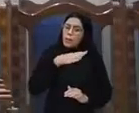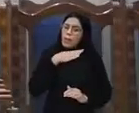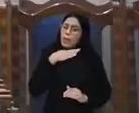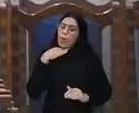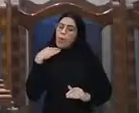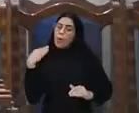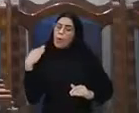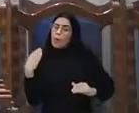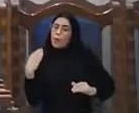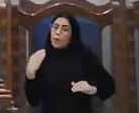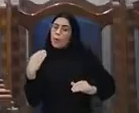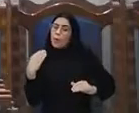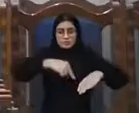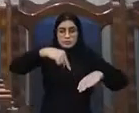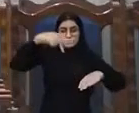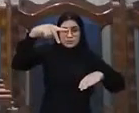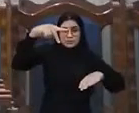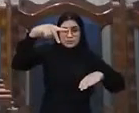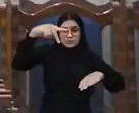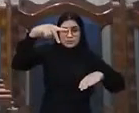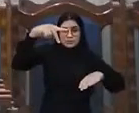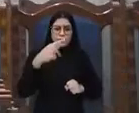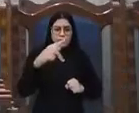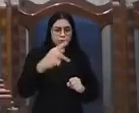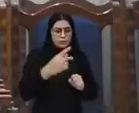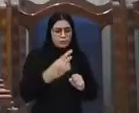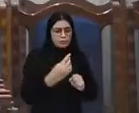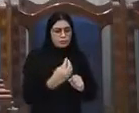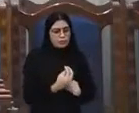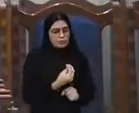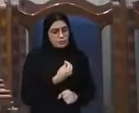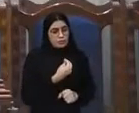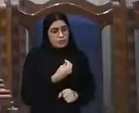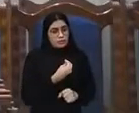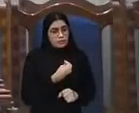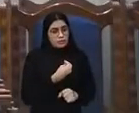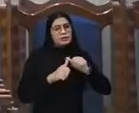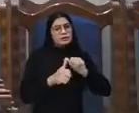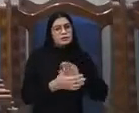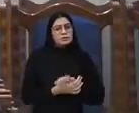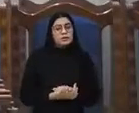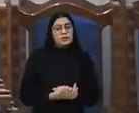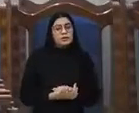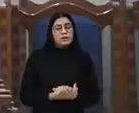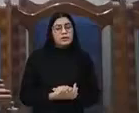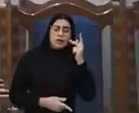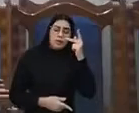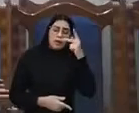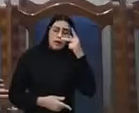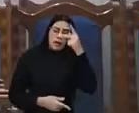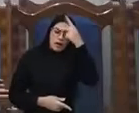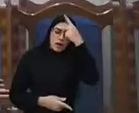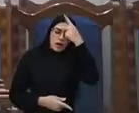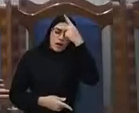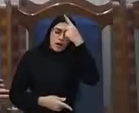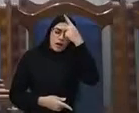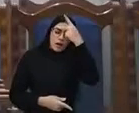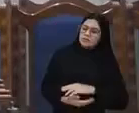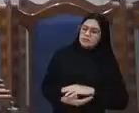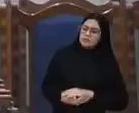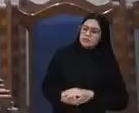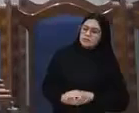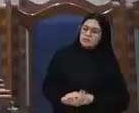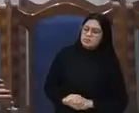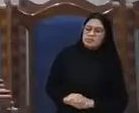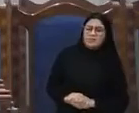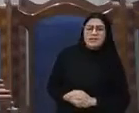daquela gente. Quando Paulo chega com aquela mensagem, alguns ouviam e diziam: quem é esse Paulo? Quem é esse pregador